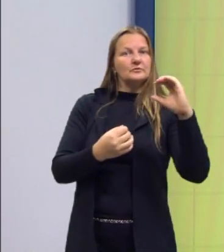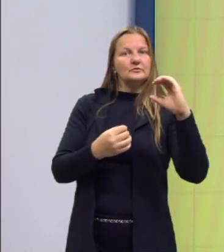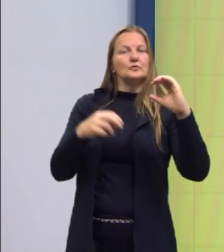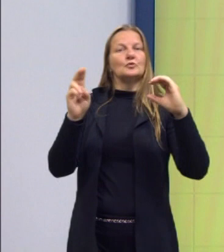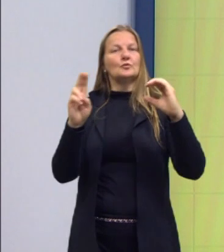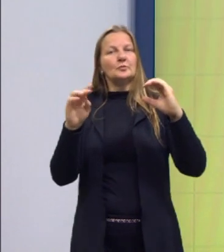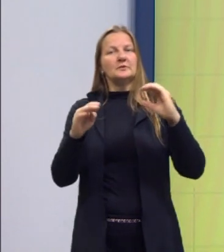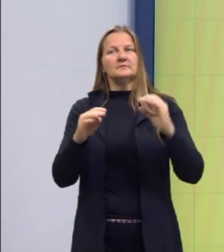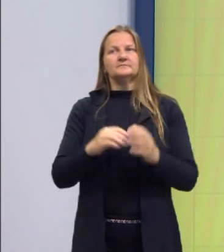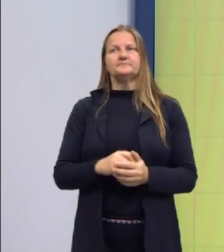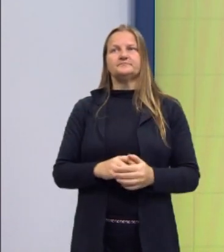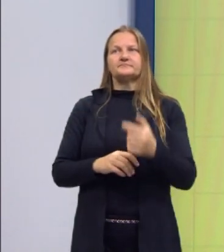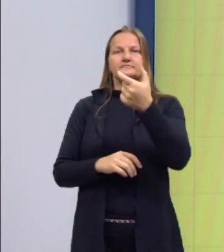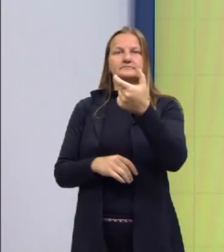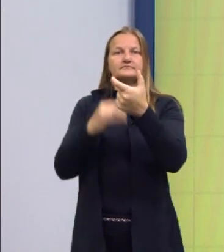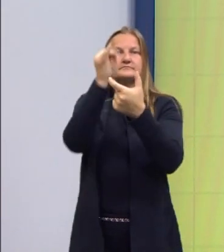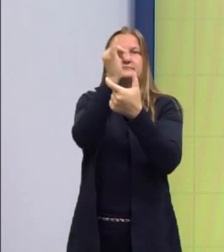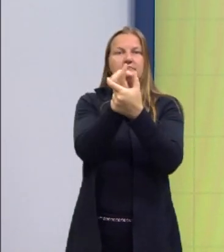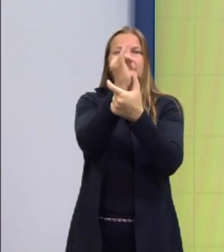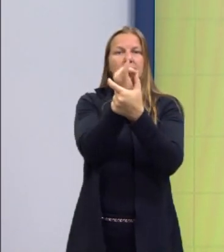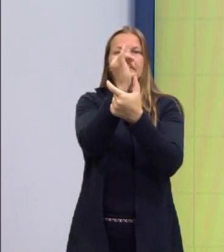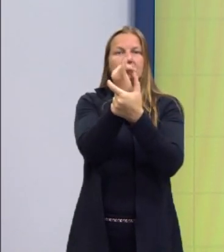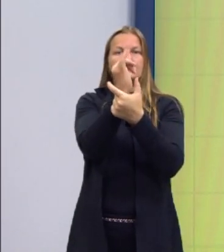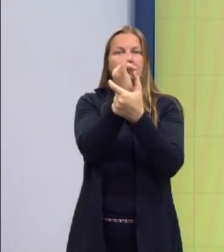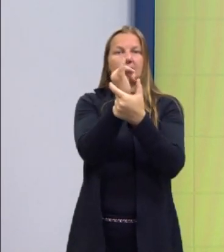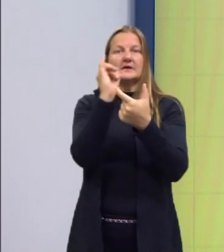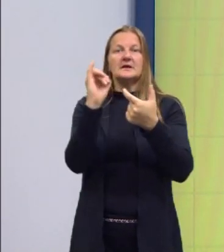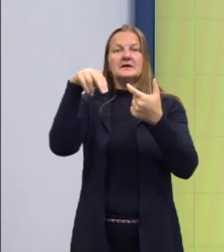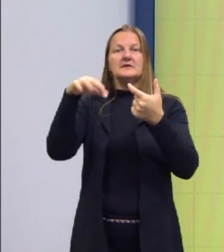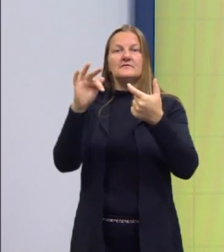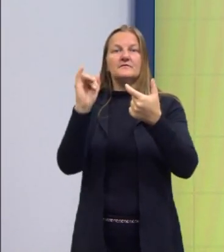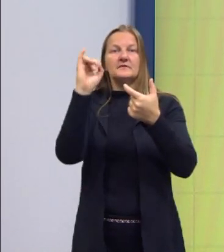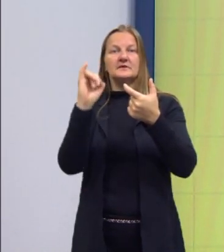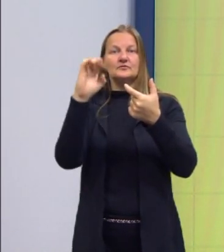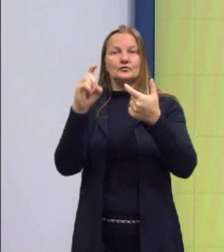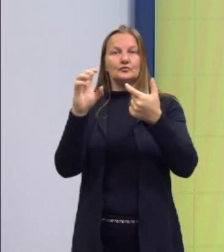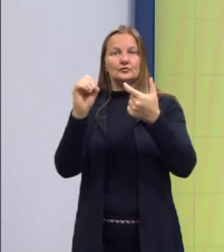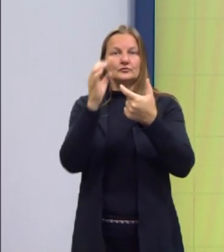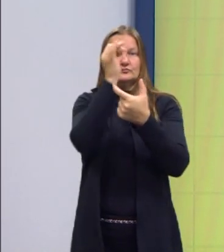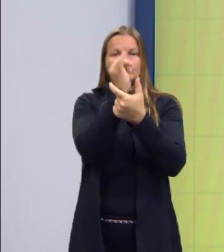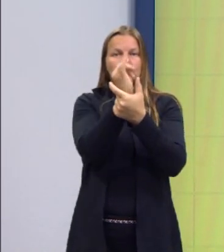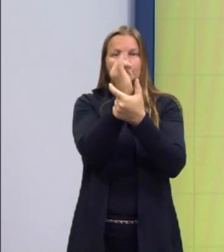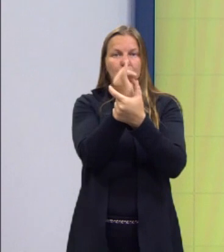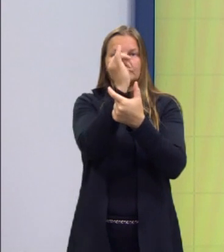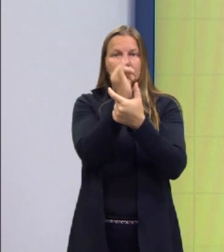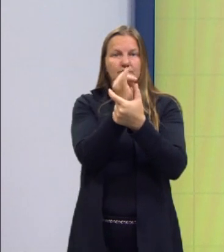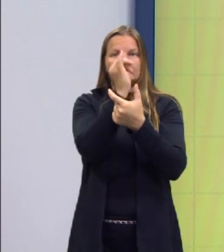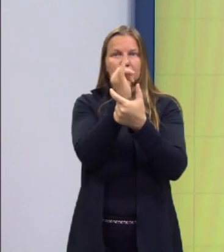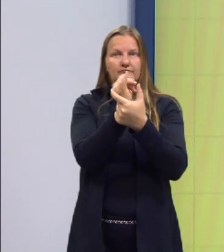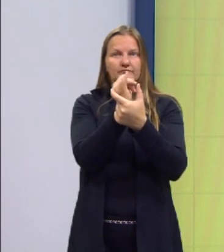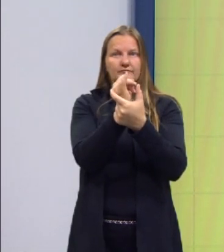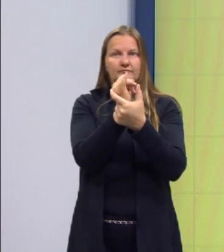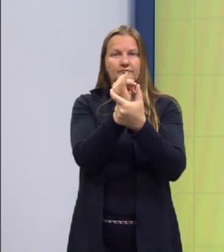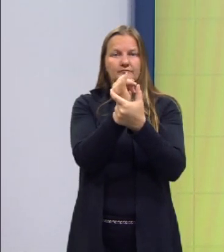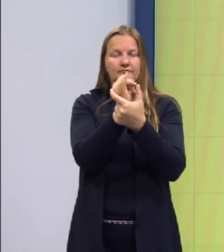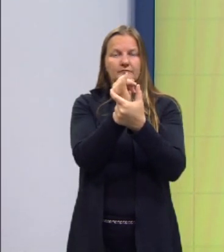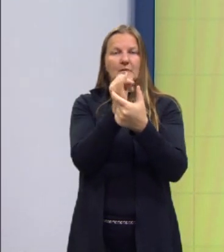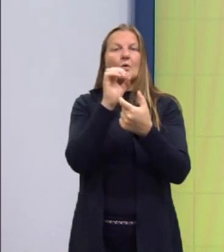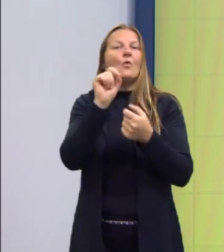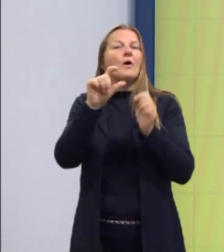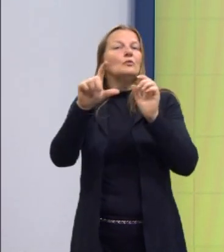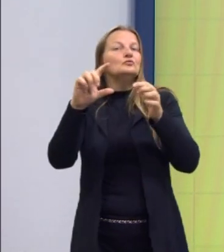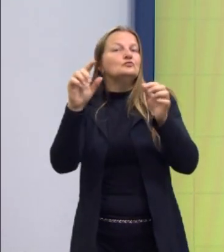já o infixo que a continuação da nomenclatura do nome do composto ele leva em consideração o tipo de ligação